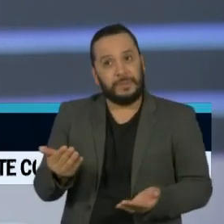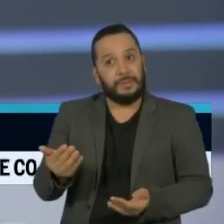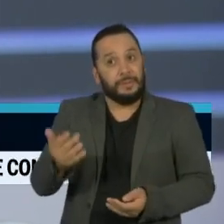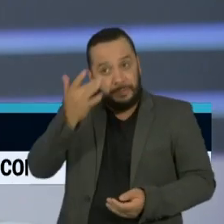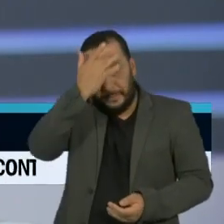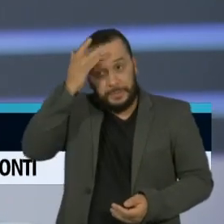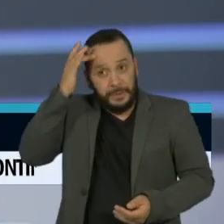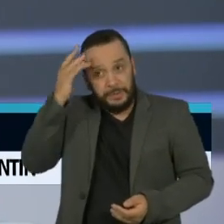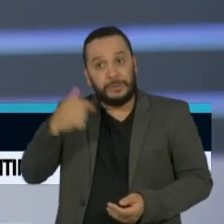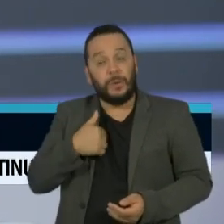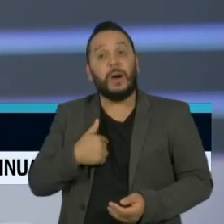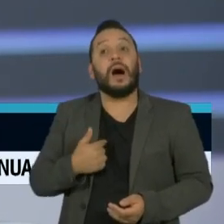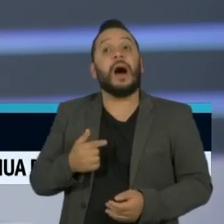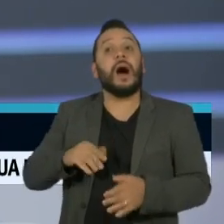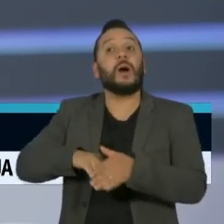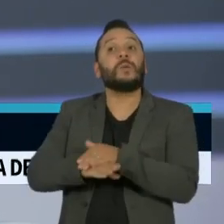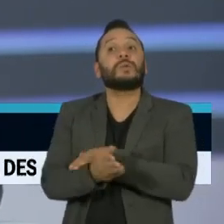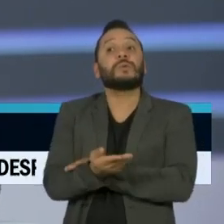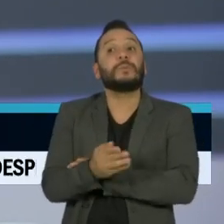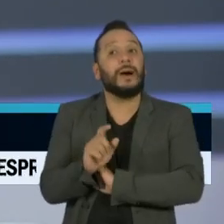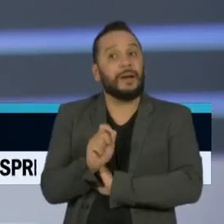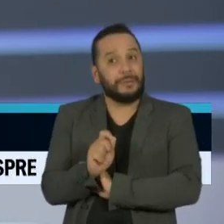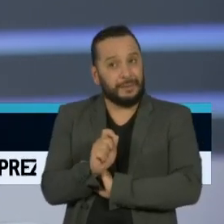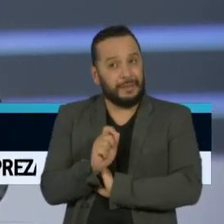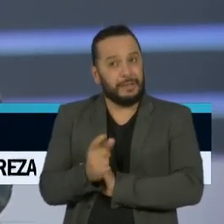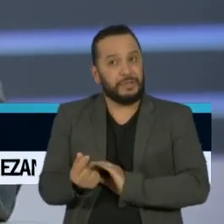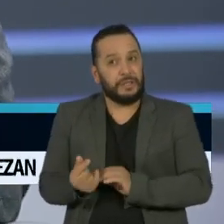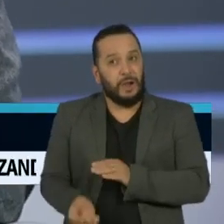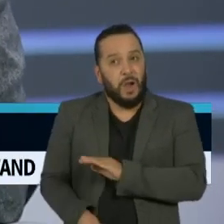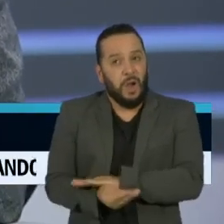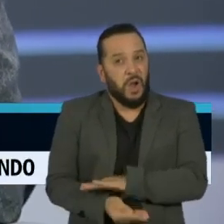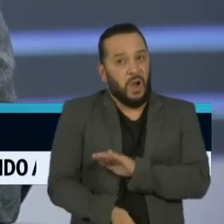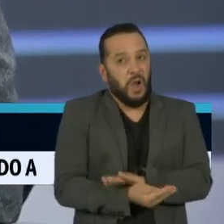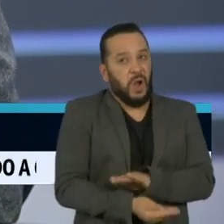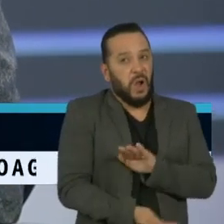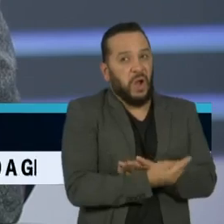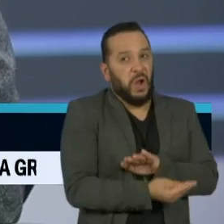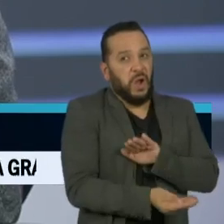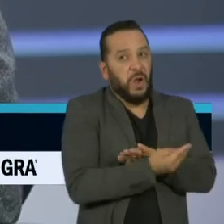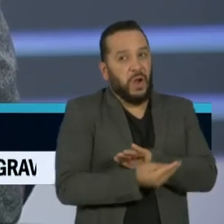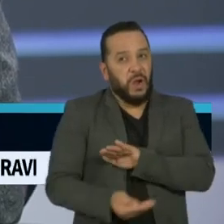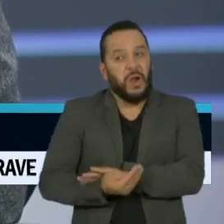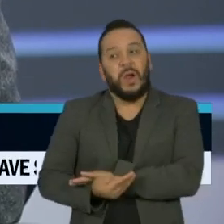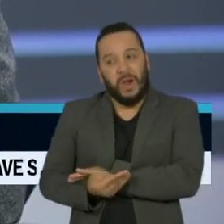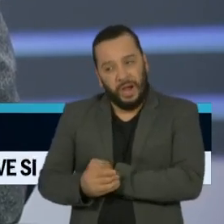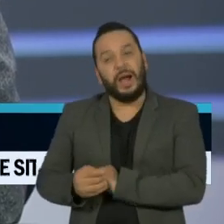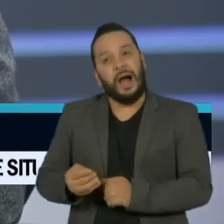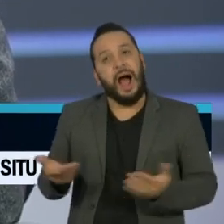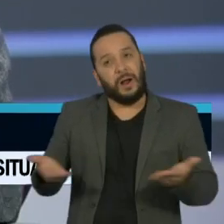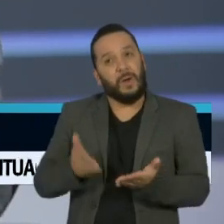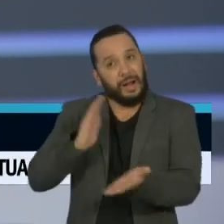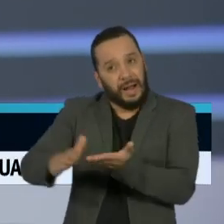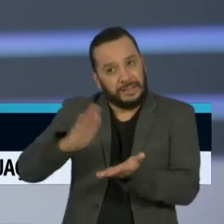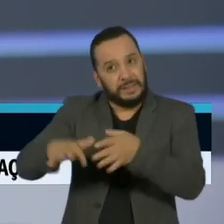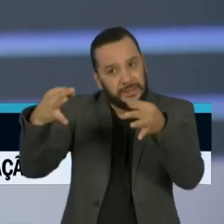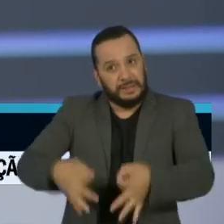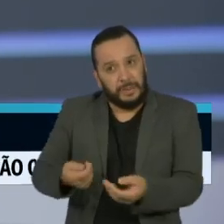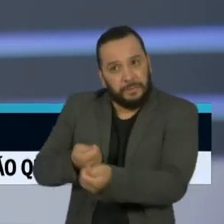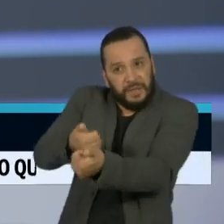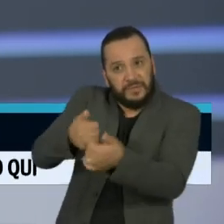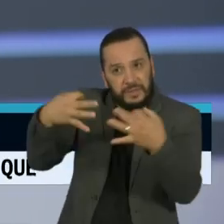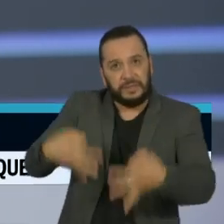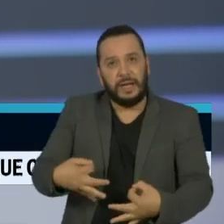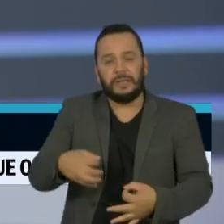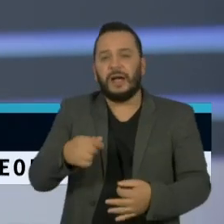estava acostumado a usar esse dinheiro embaixo da mesa, né? Mas eu fiquei pensando aqui na matéria, imagine essas pessoas que